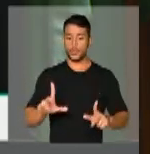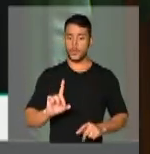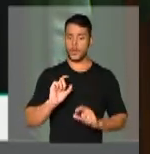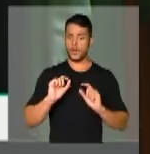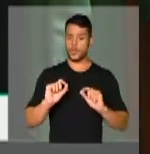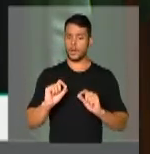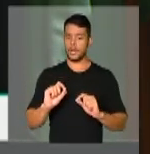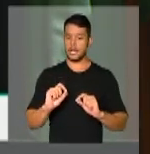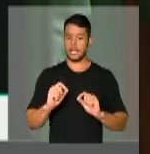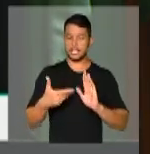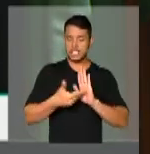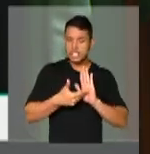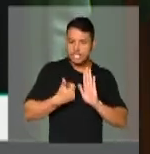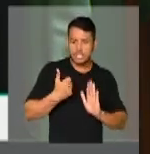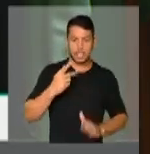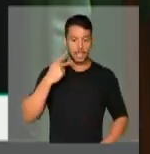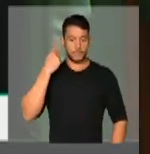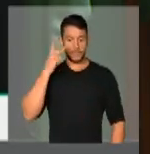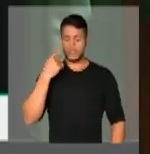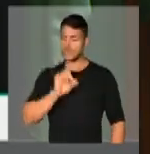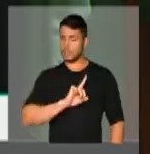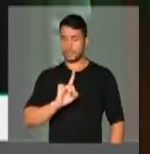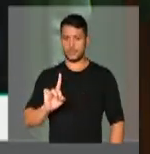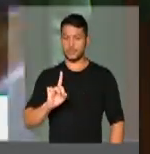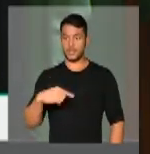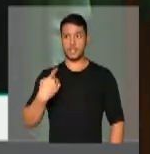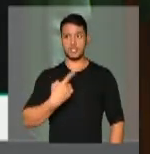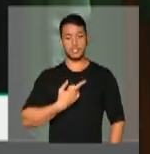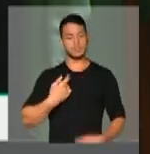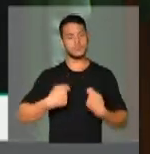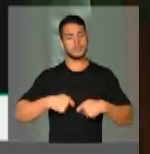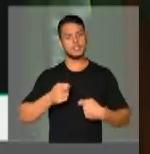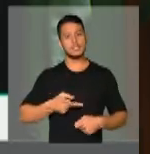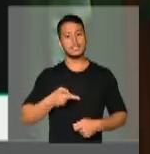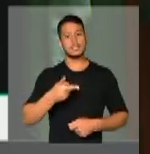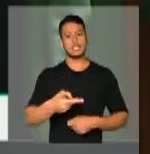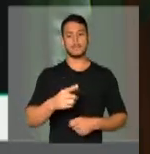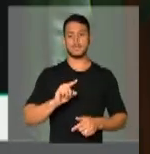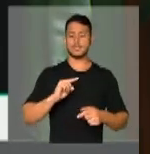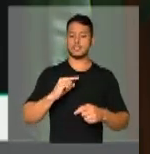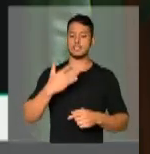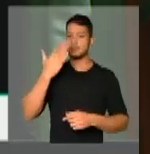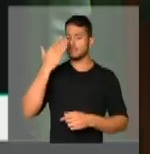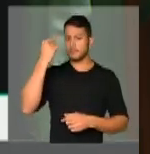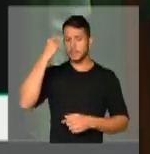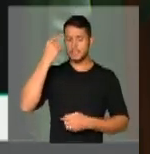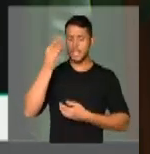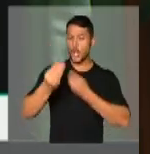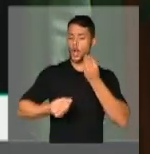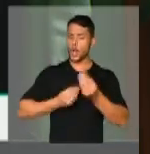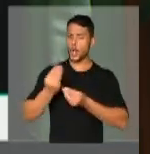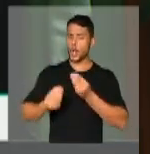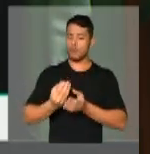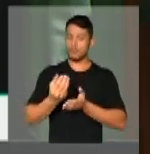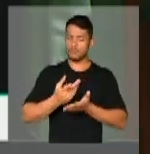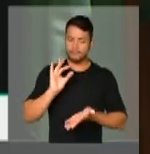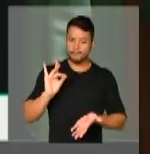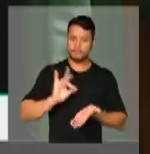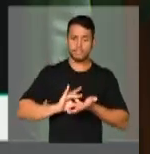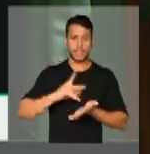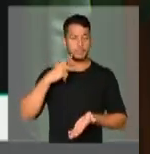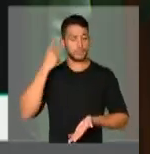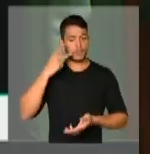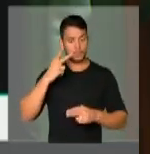pela negação da política. O que nós devemos questionar é a forma de se fazer política. Por isso, hoje, eu venho